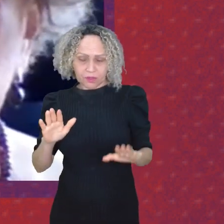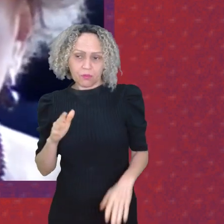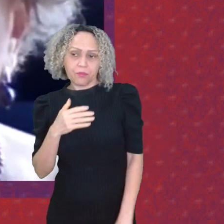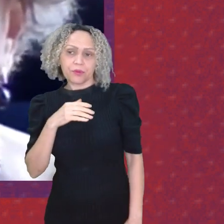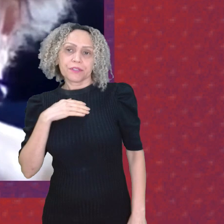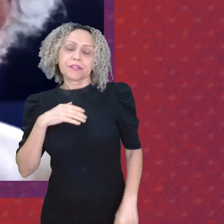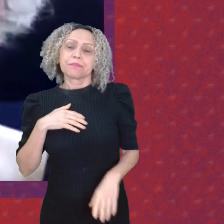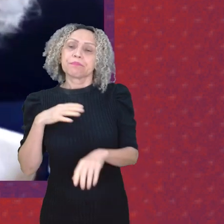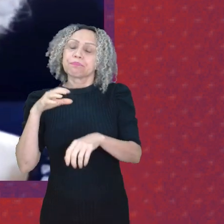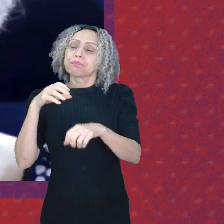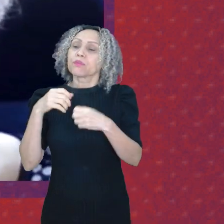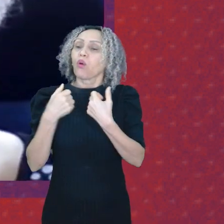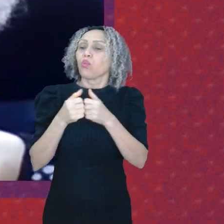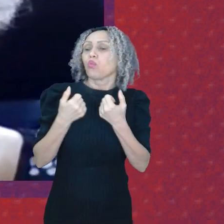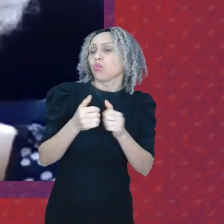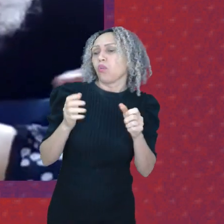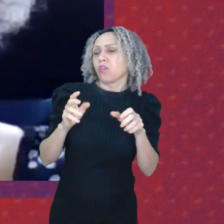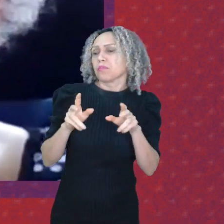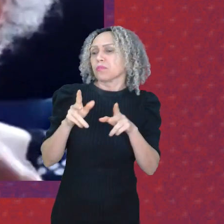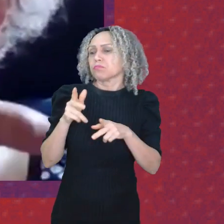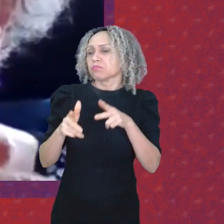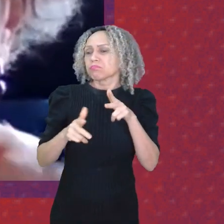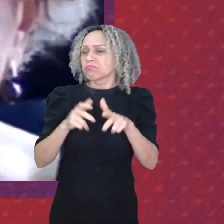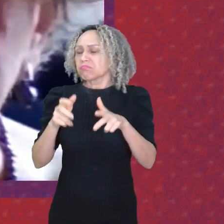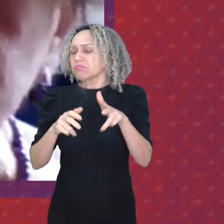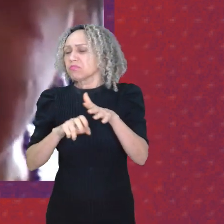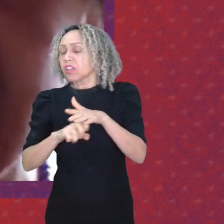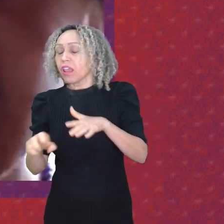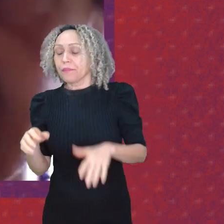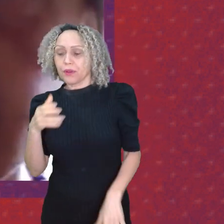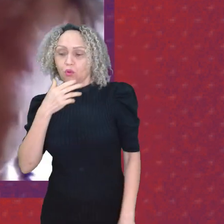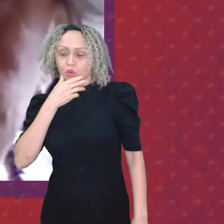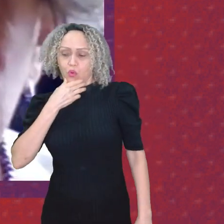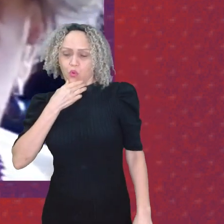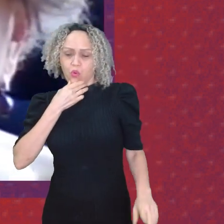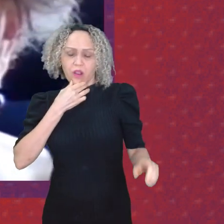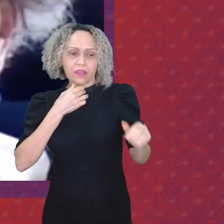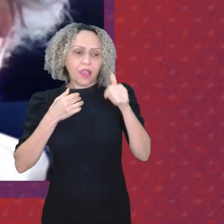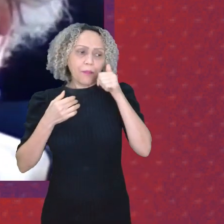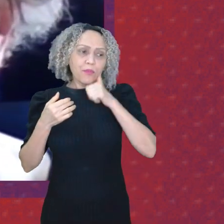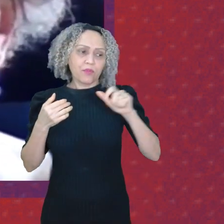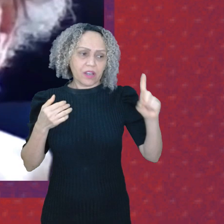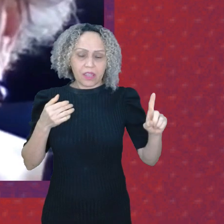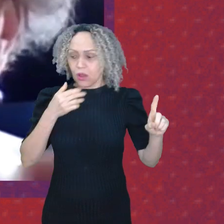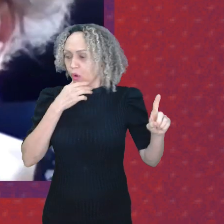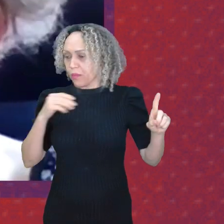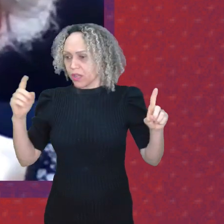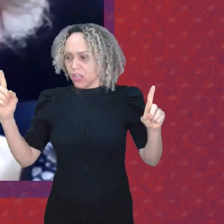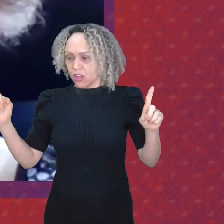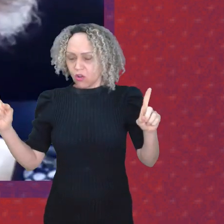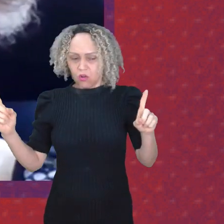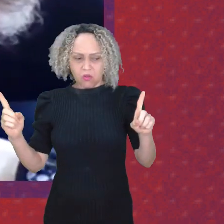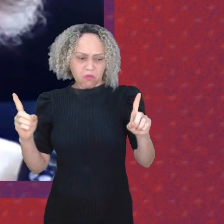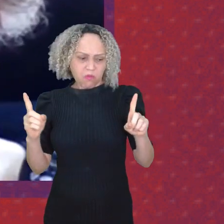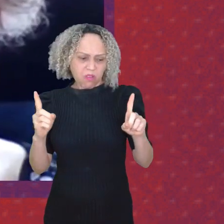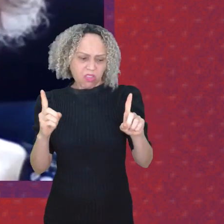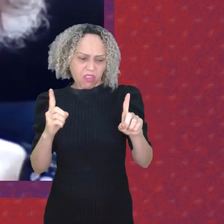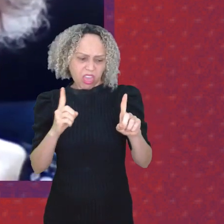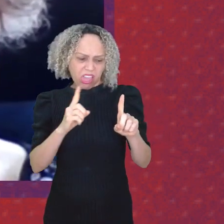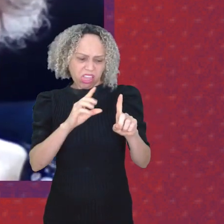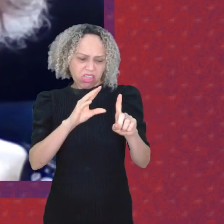encostam no corpo da mulher sem autorização dela, é assédio sexual.